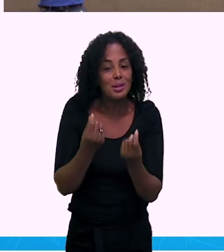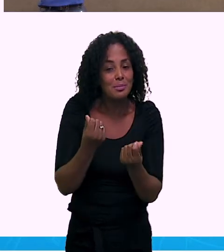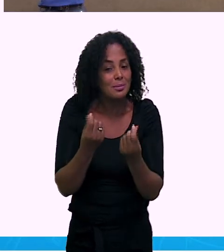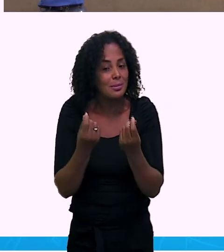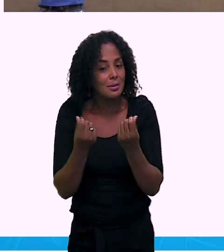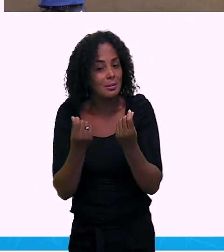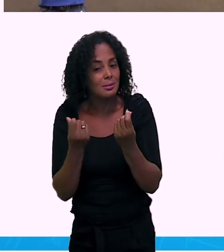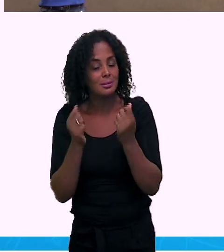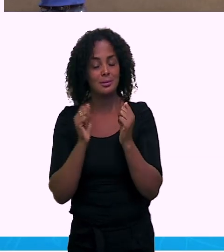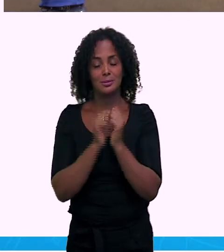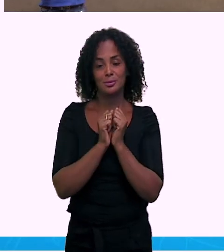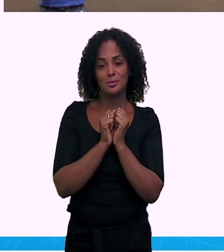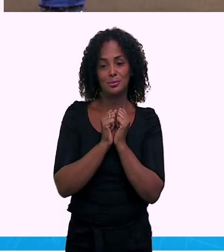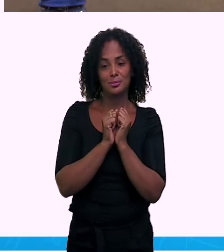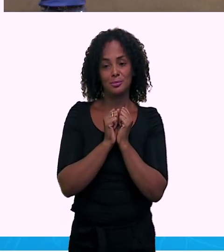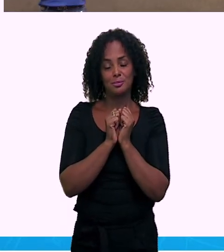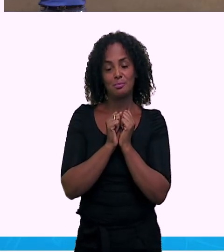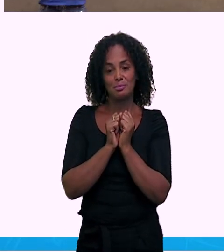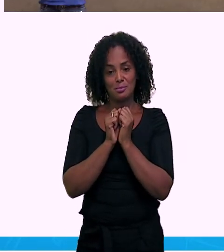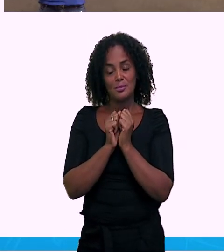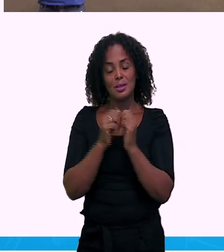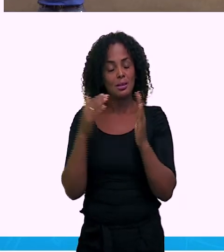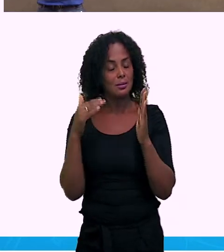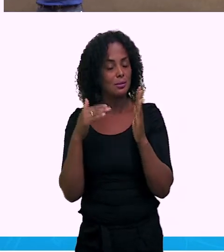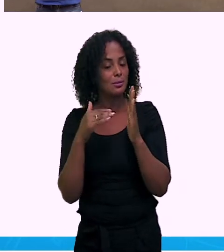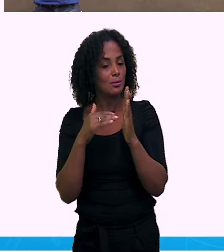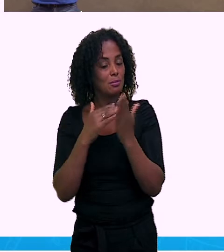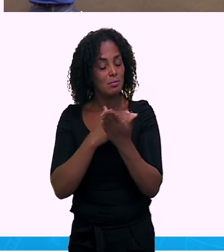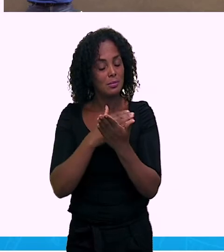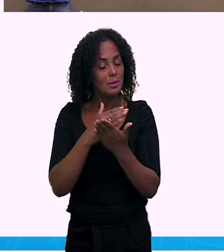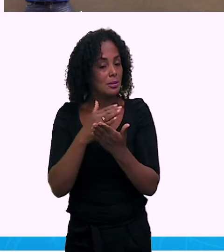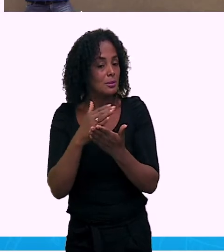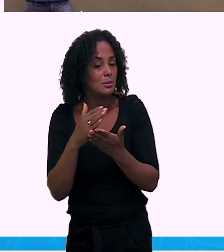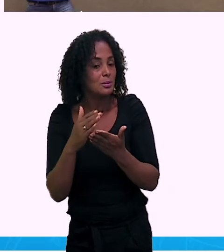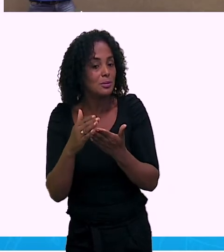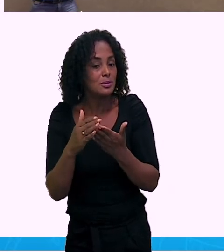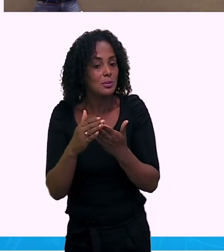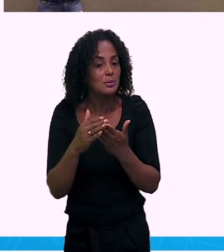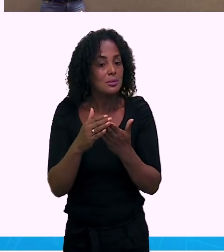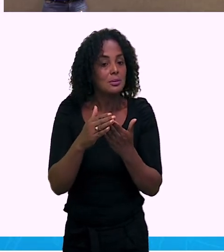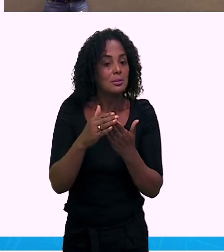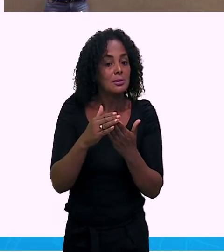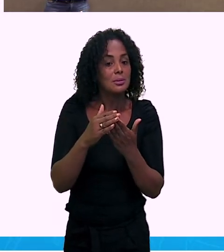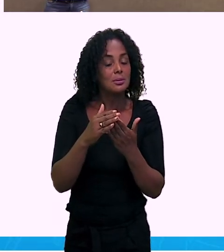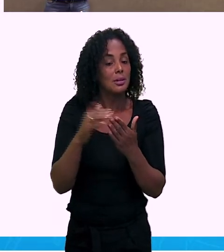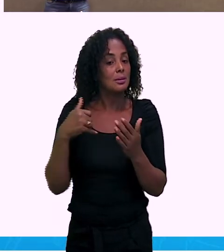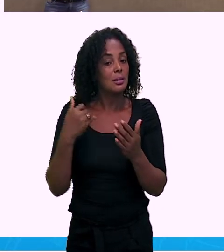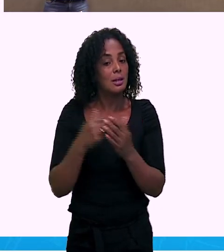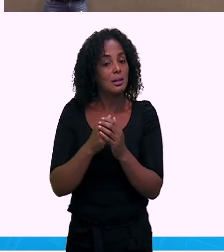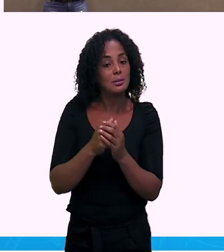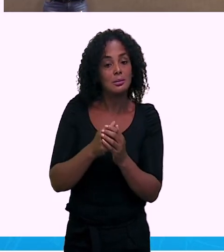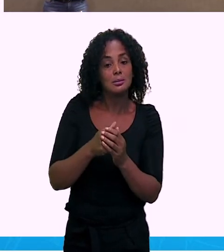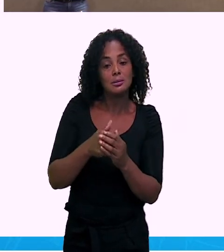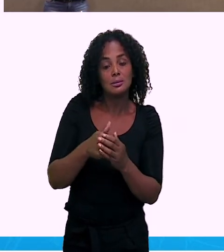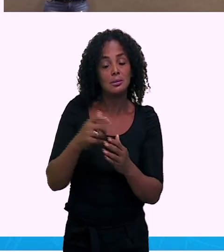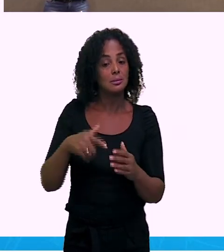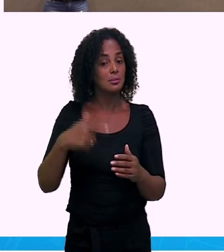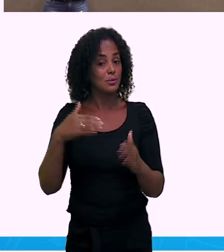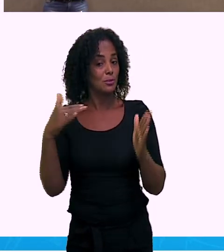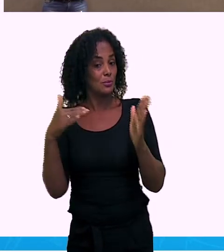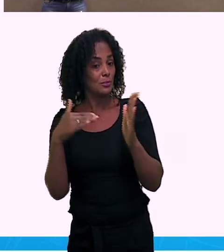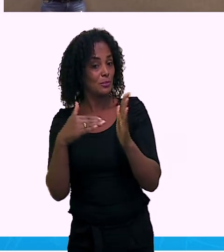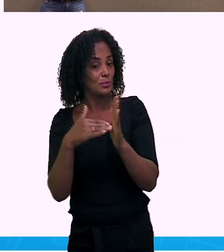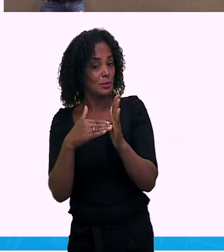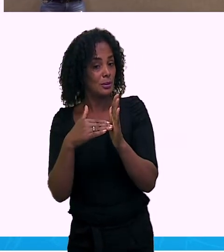marcado com o fim da Idade Média e o início da Idade Moderna. Então, lá na história vocês vão encontrar